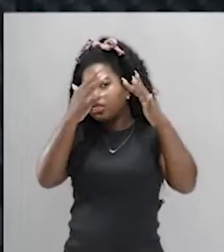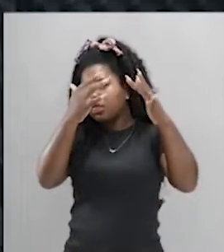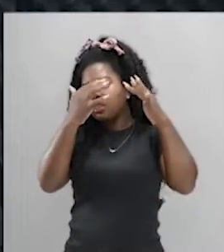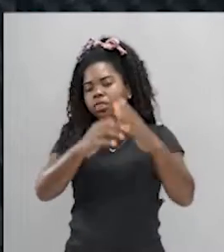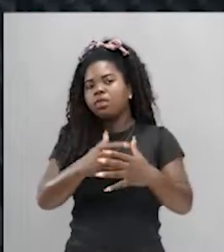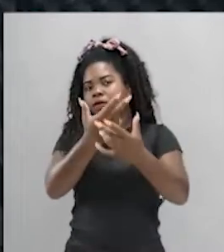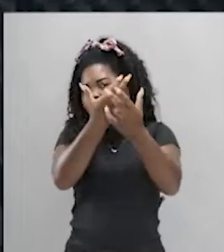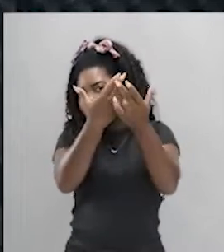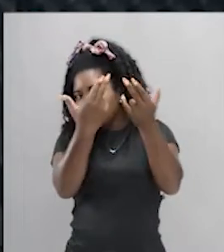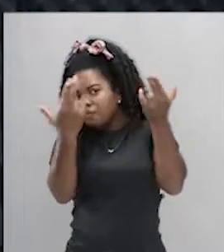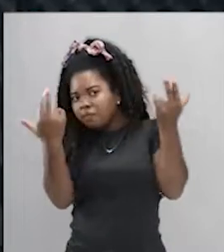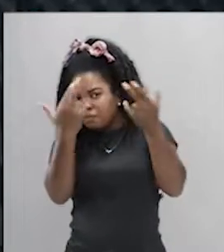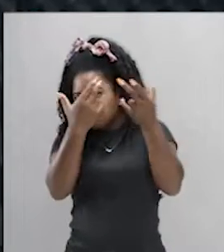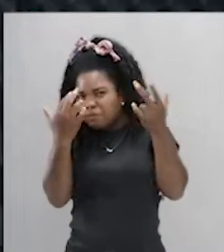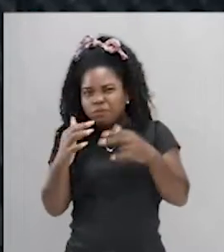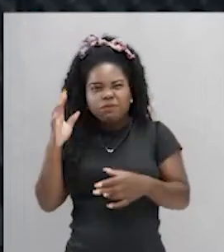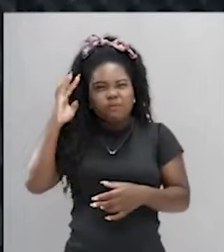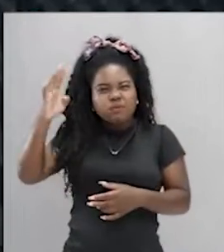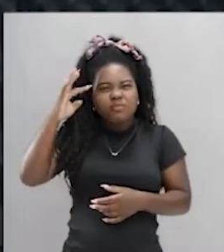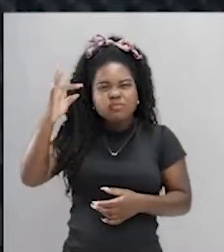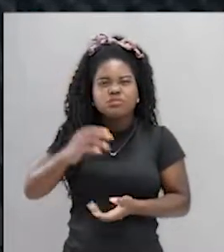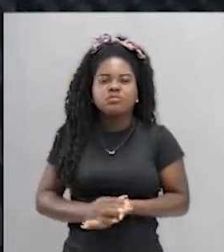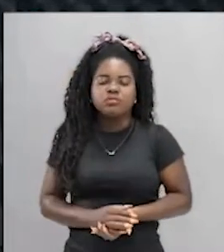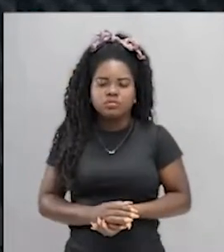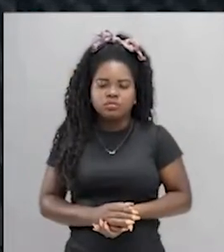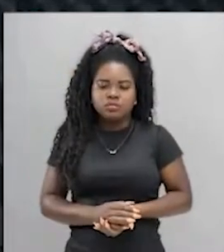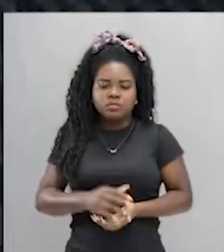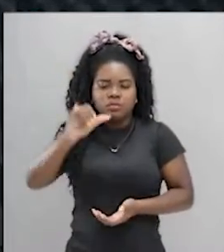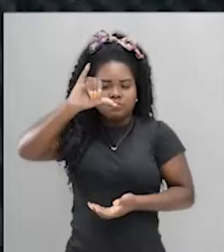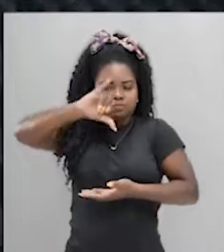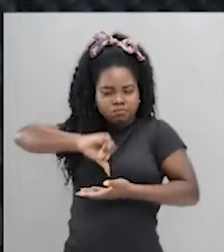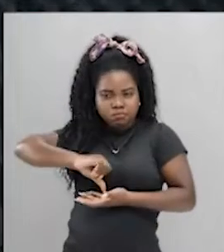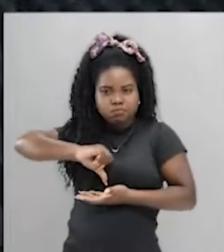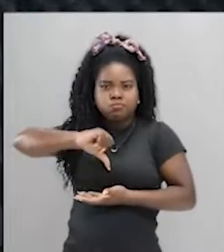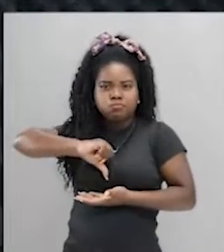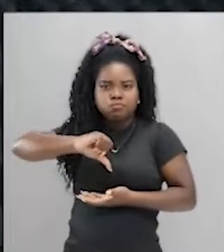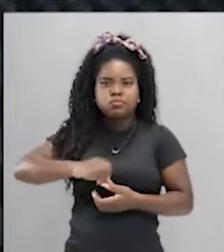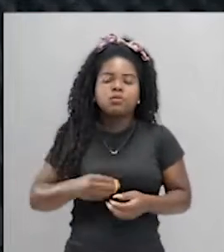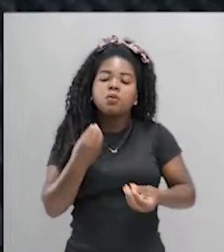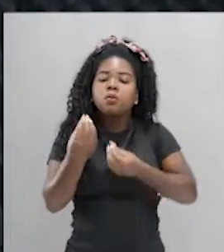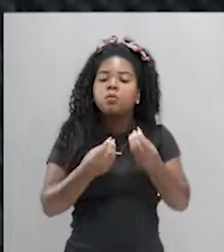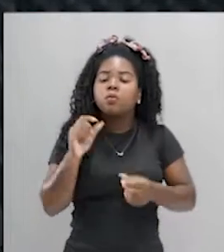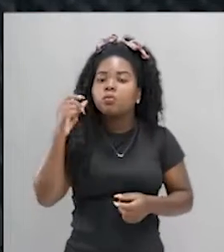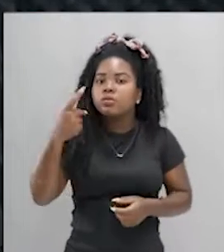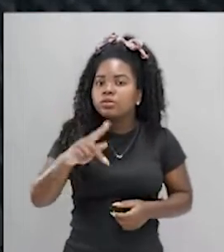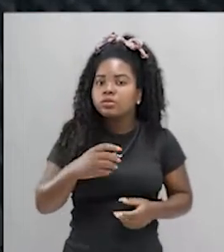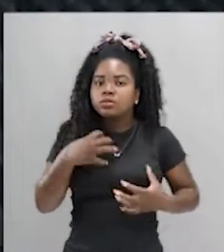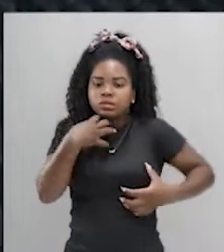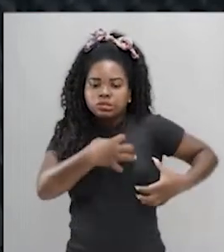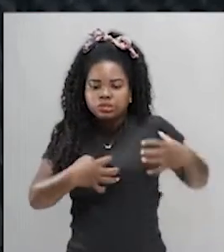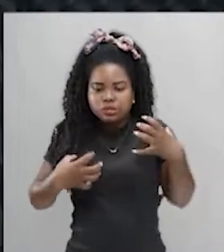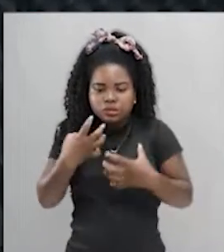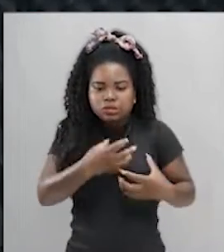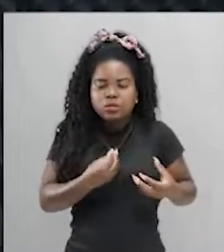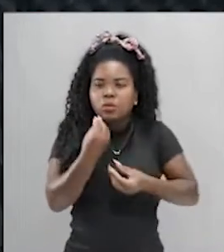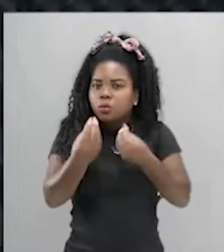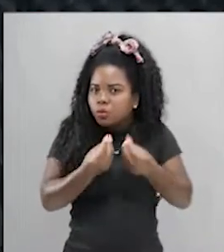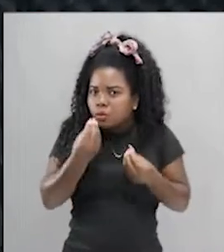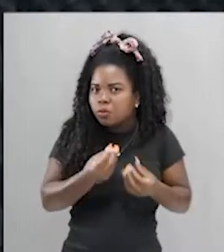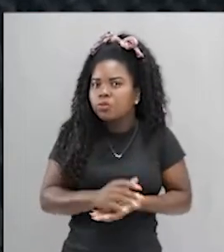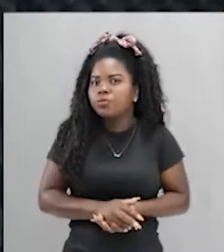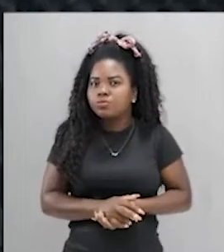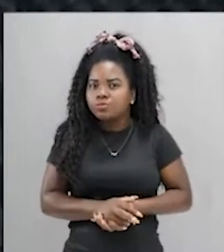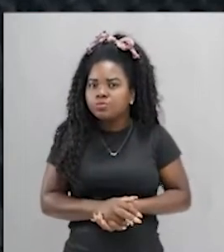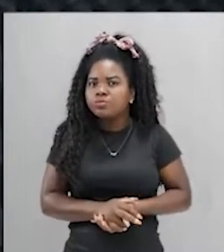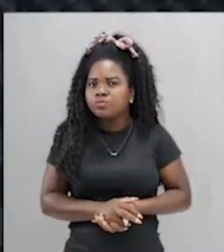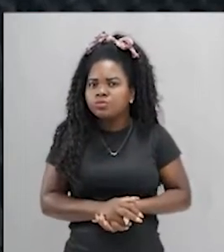na tua expressão, inclusive em cena. Como você corporifica essas suas angústias, a sua própria autocrueldade. É meio maluco